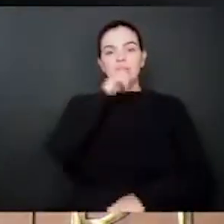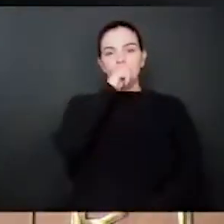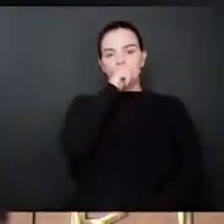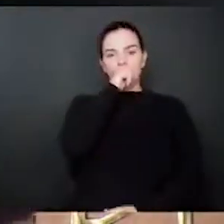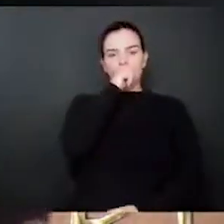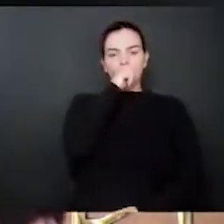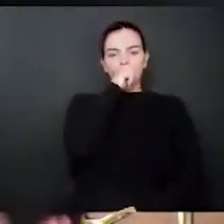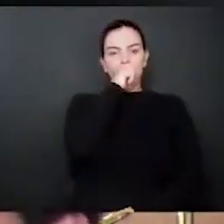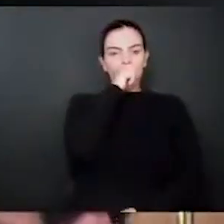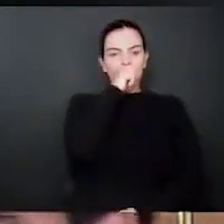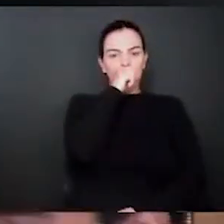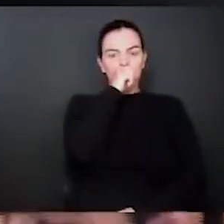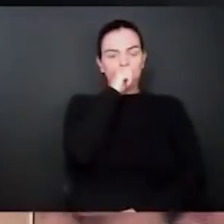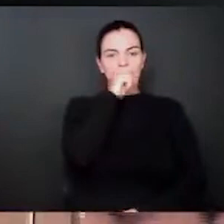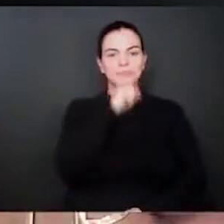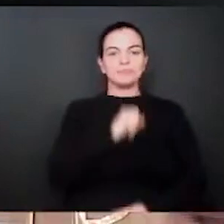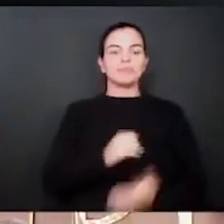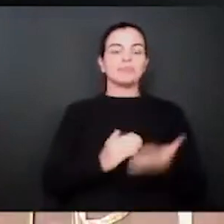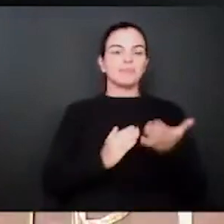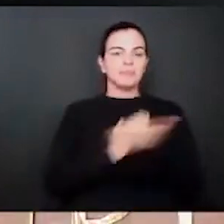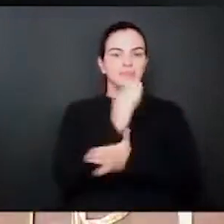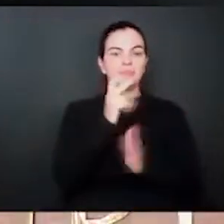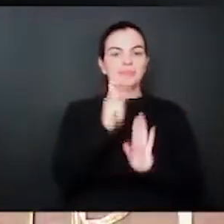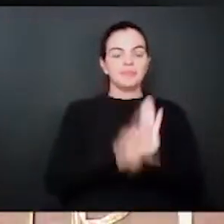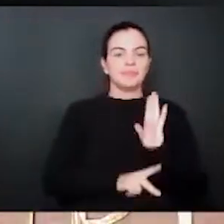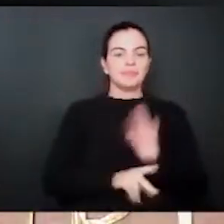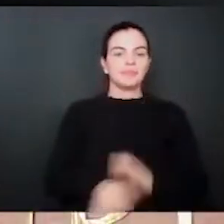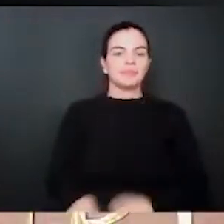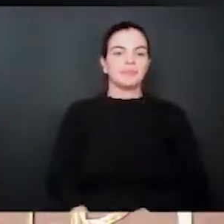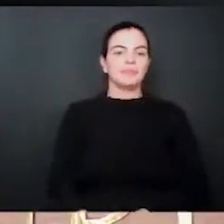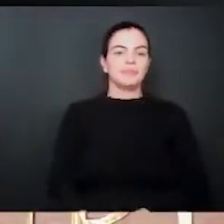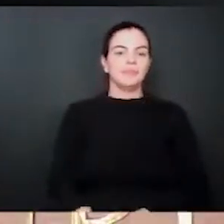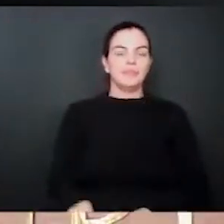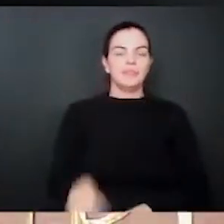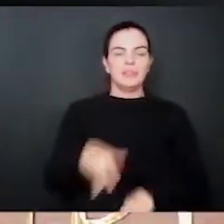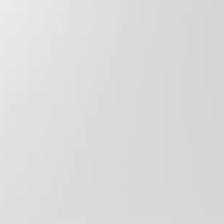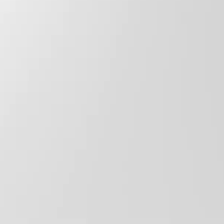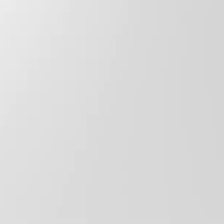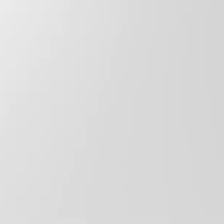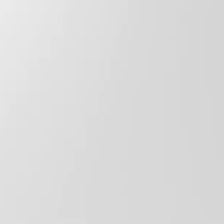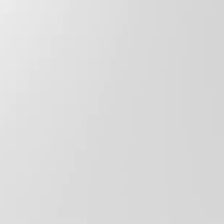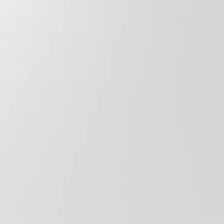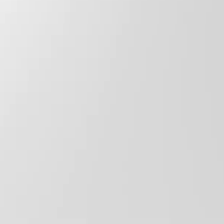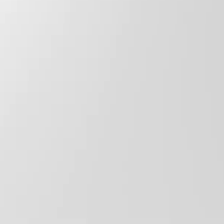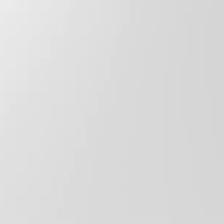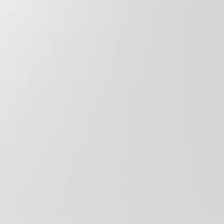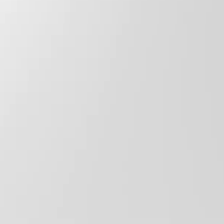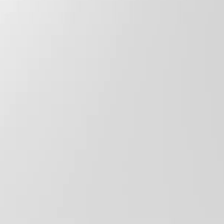Não há vereadores inscritos para encaminhamento do voto.